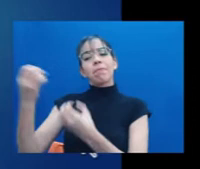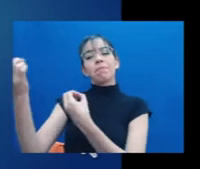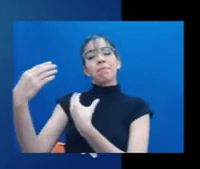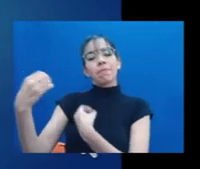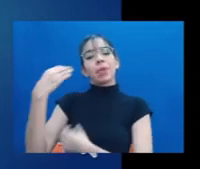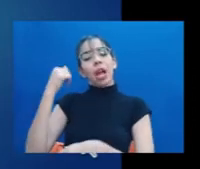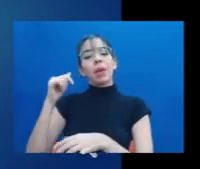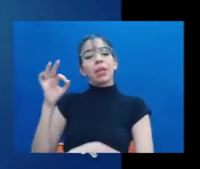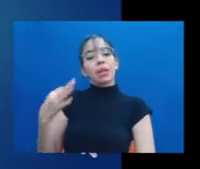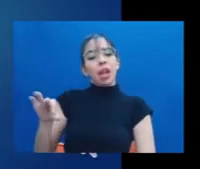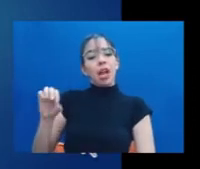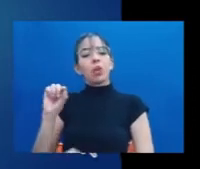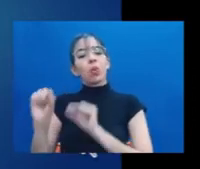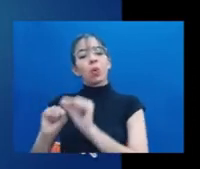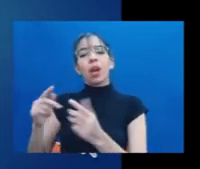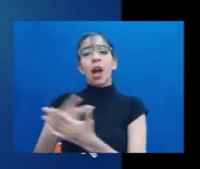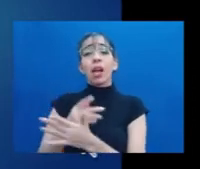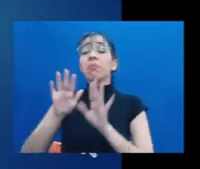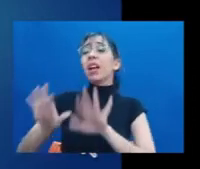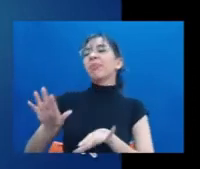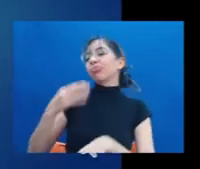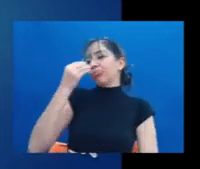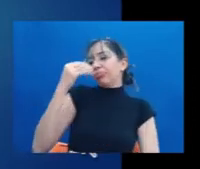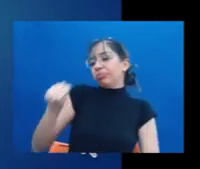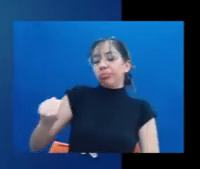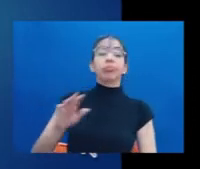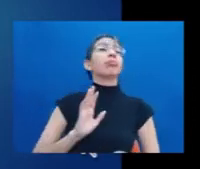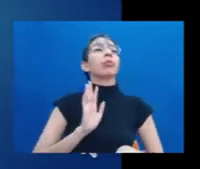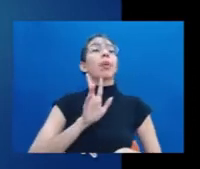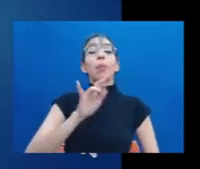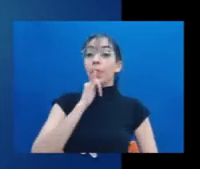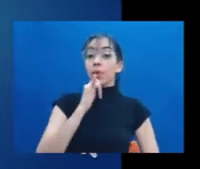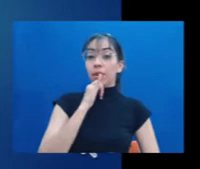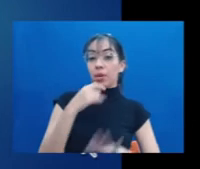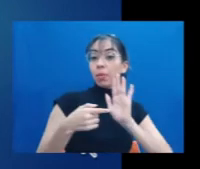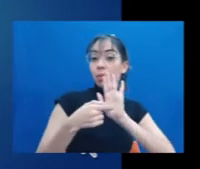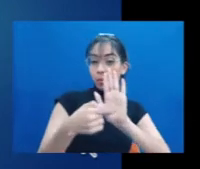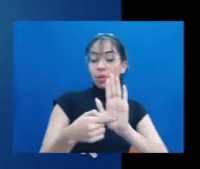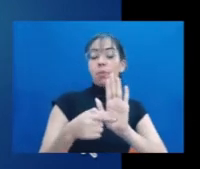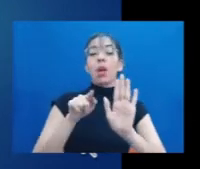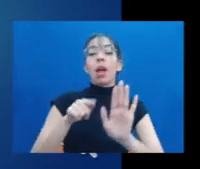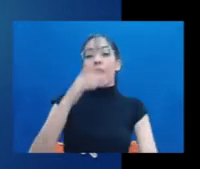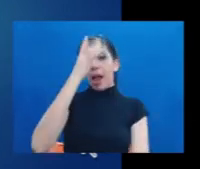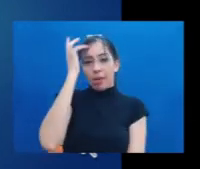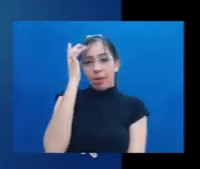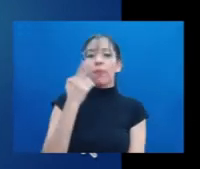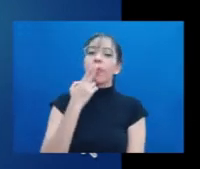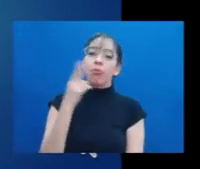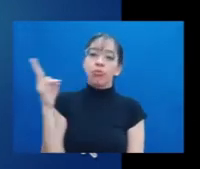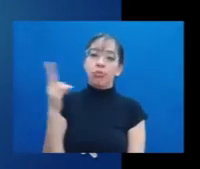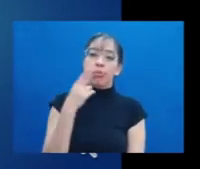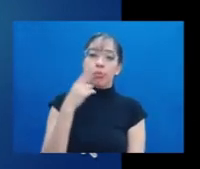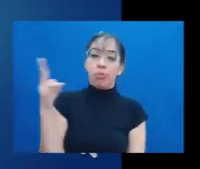um conhecimento do que é certo e do que é errado, mas descumpre as normas. Então, um exemplo que eu dou aqui é fumar no laboratório. Pode